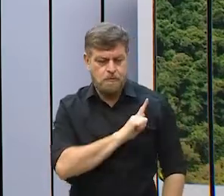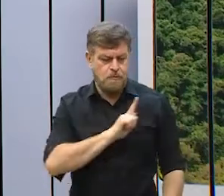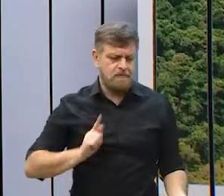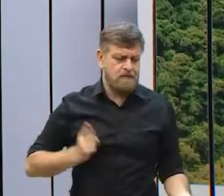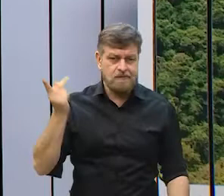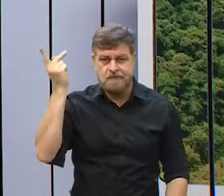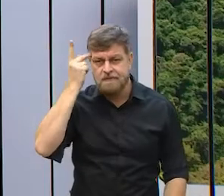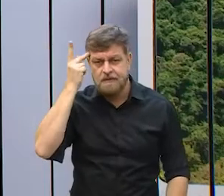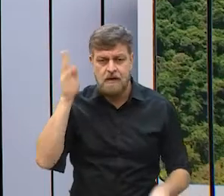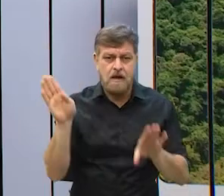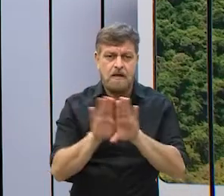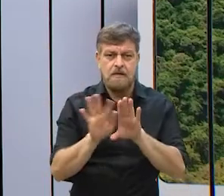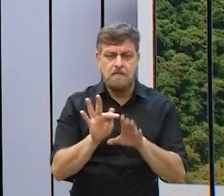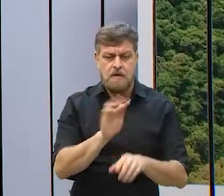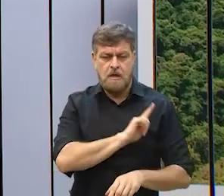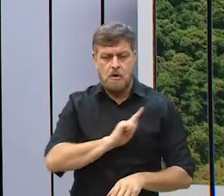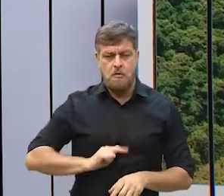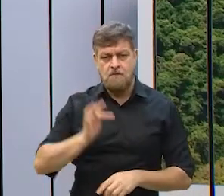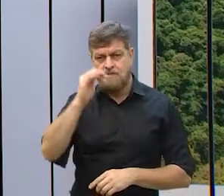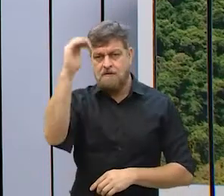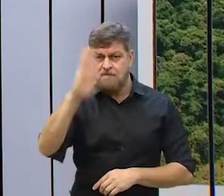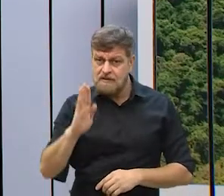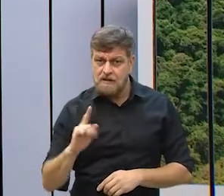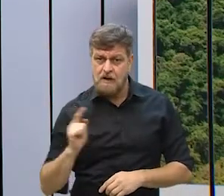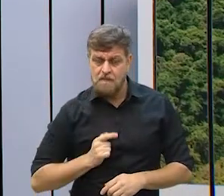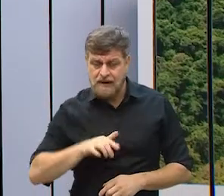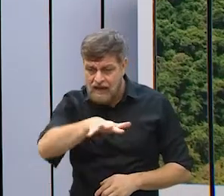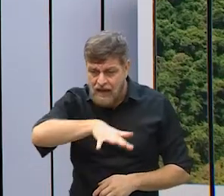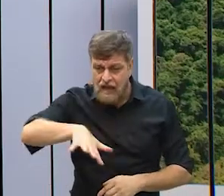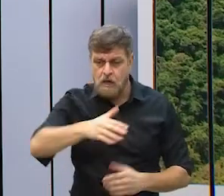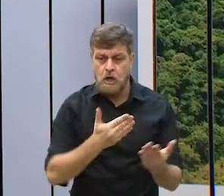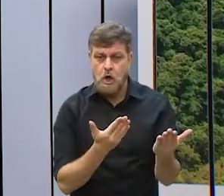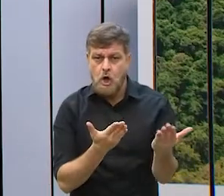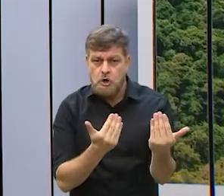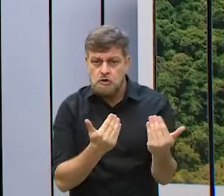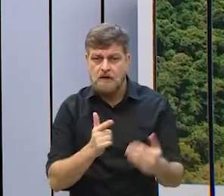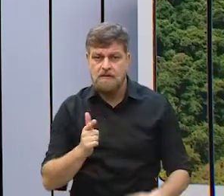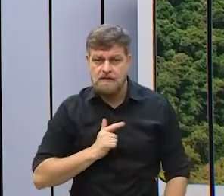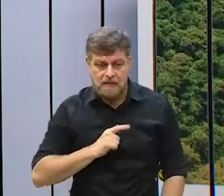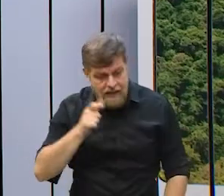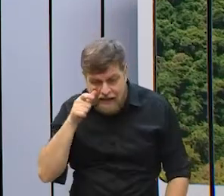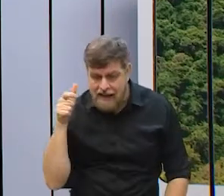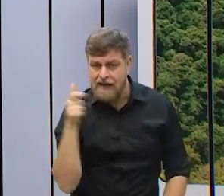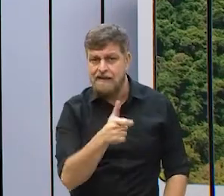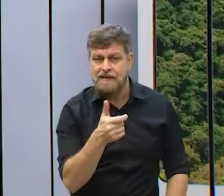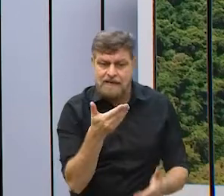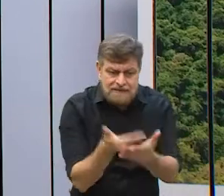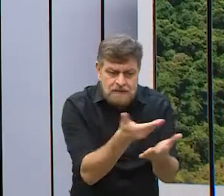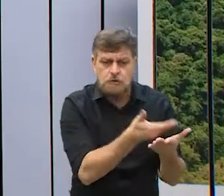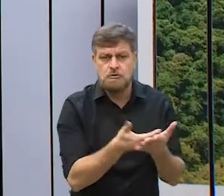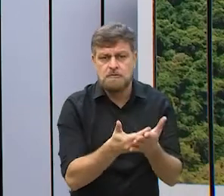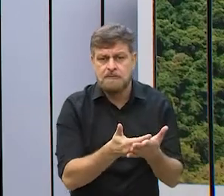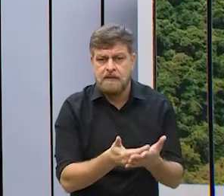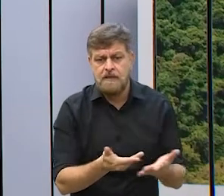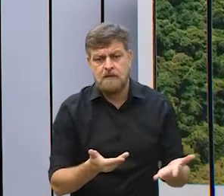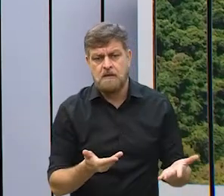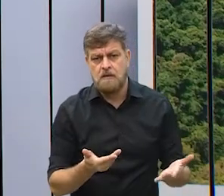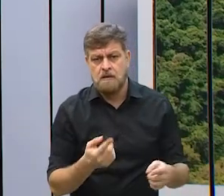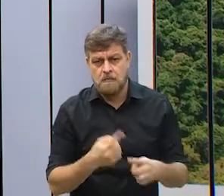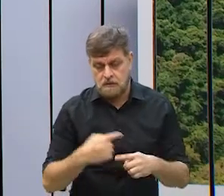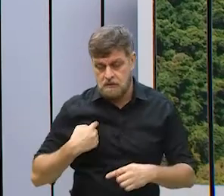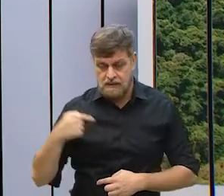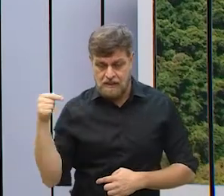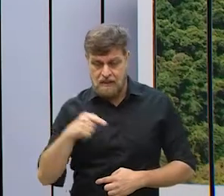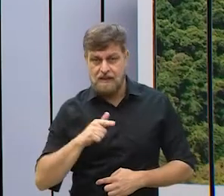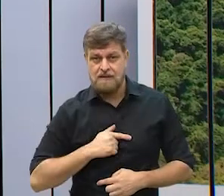o governo federal, no sentido de dar condição para que o jovem se interesse pela escola, se interesse pelo estudo. Nós temos